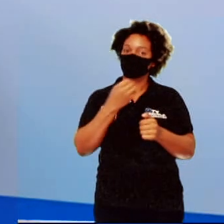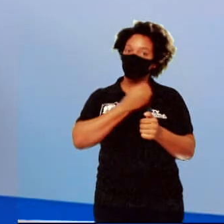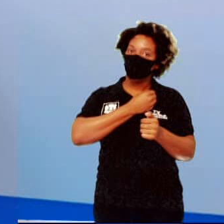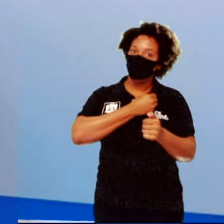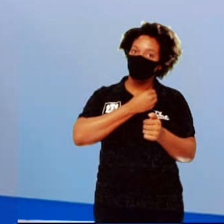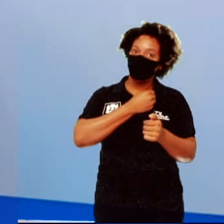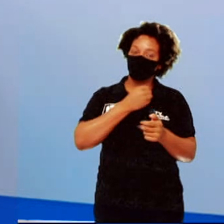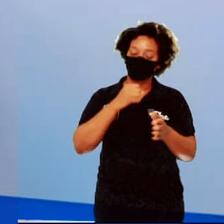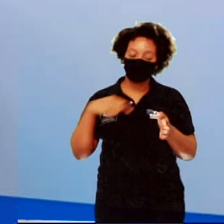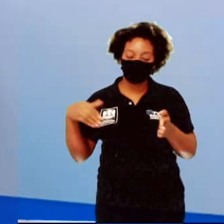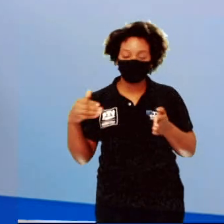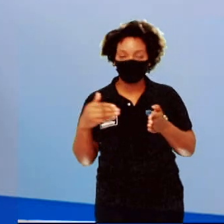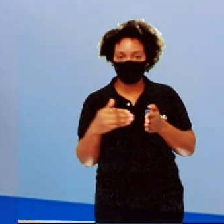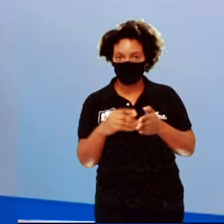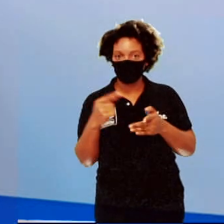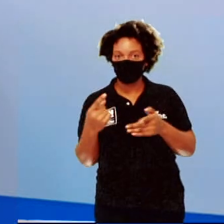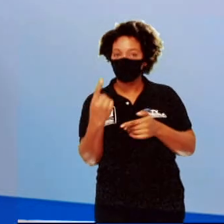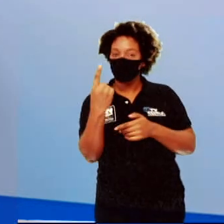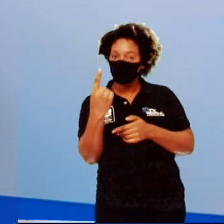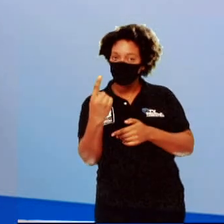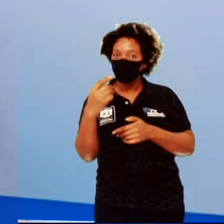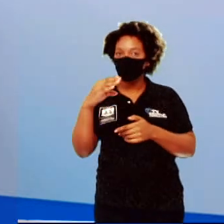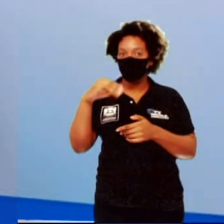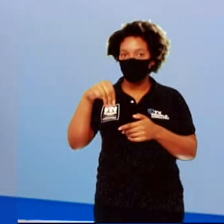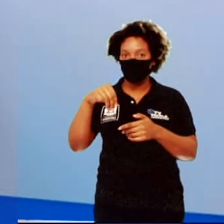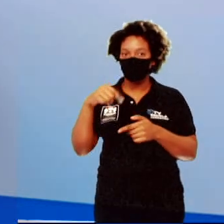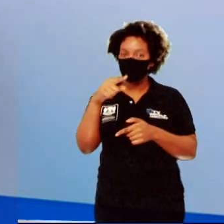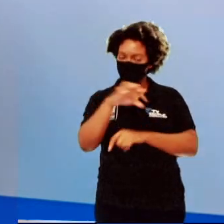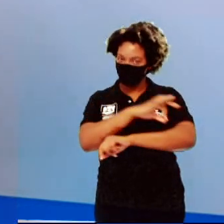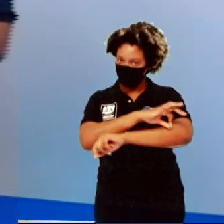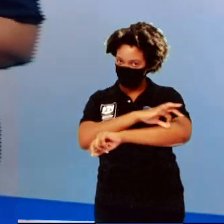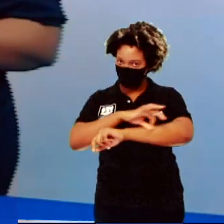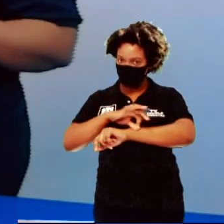o outro, temos 1 centímetro aí na sua régua.